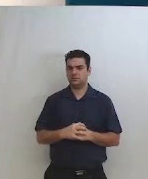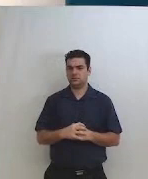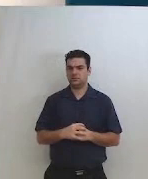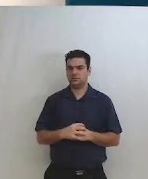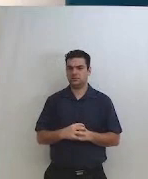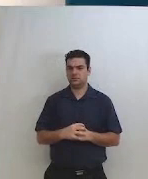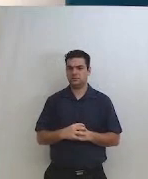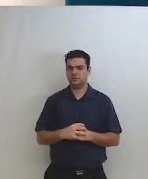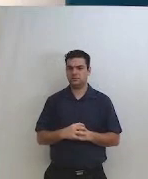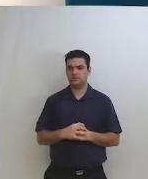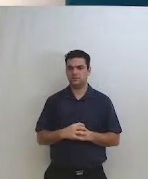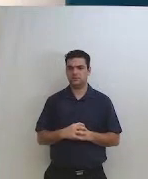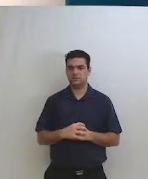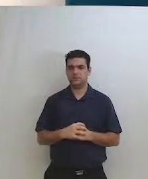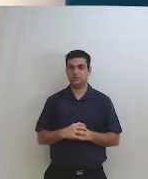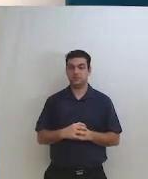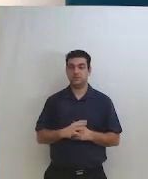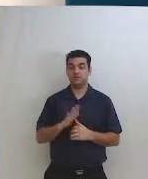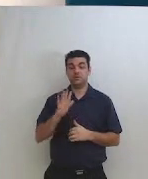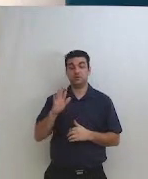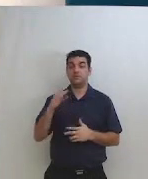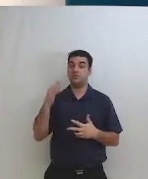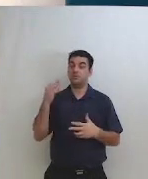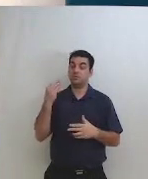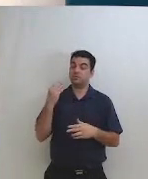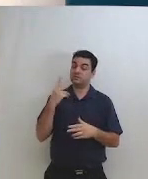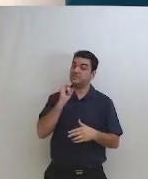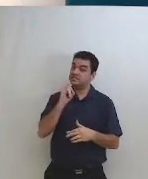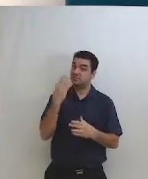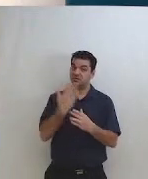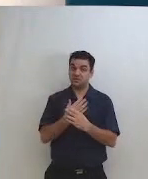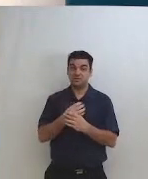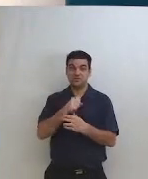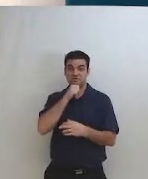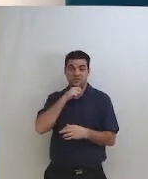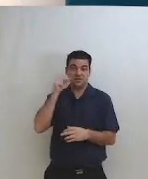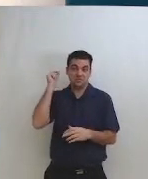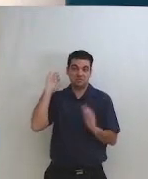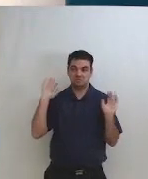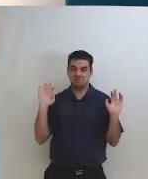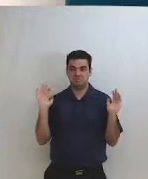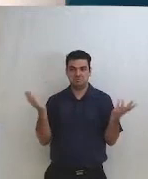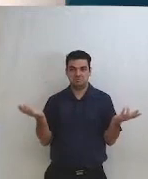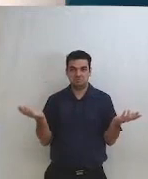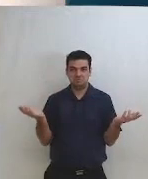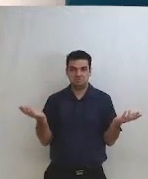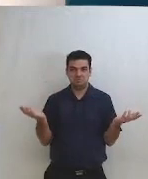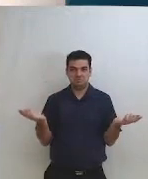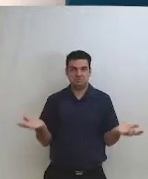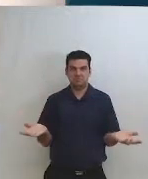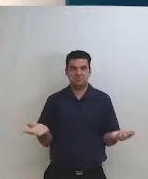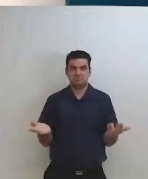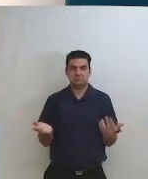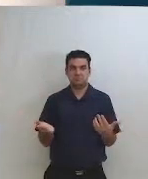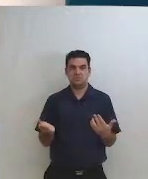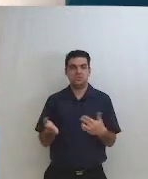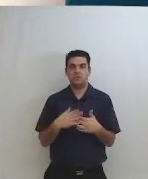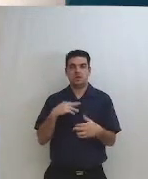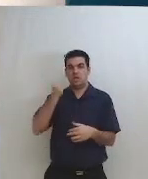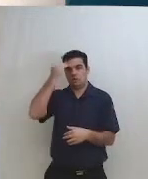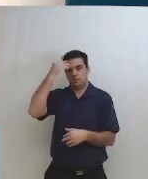O fato de o processo ser antigo, certo? Com absoluta certeza, não é responsabilidade